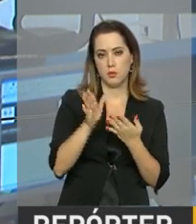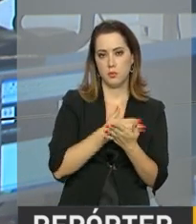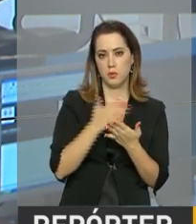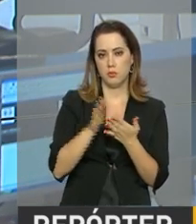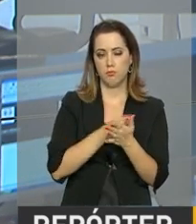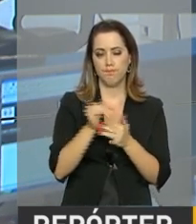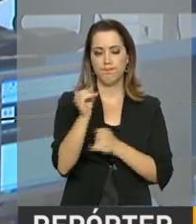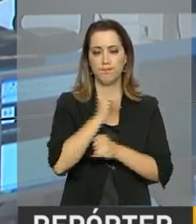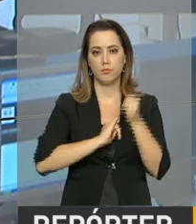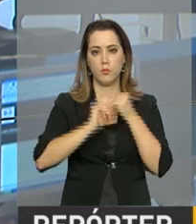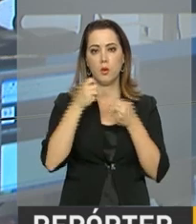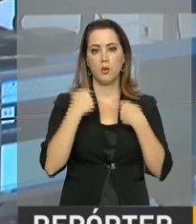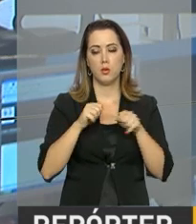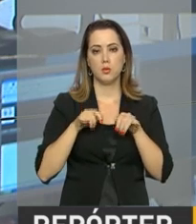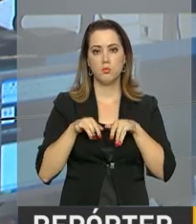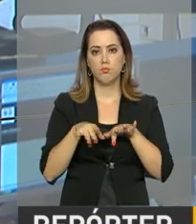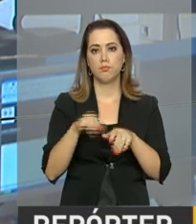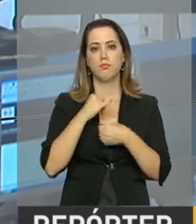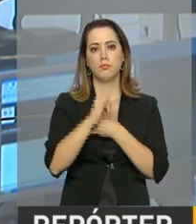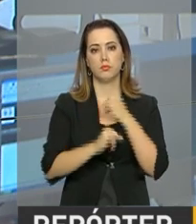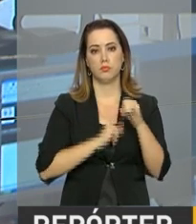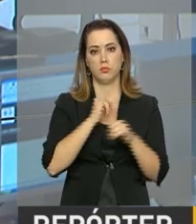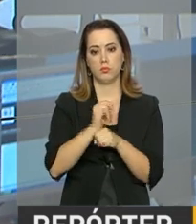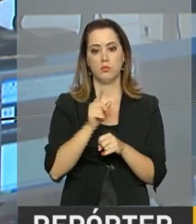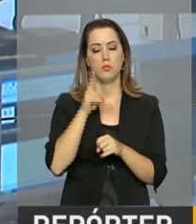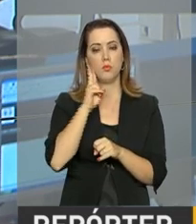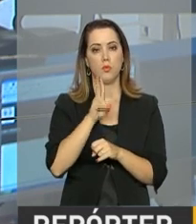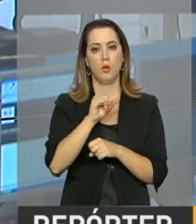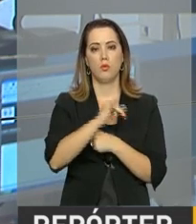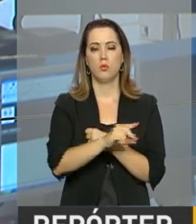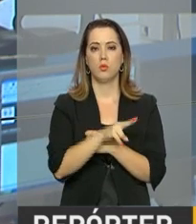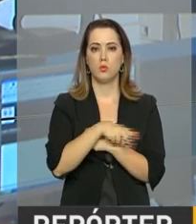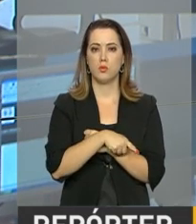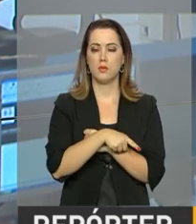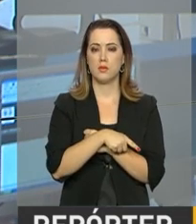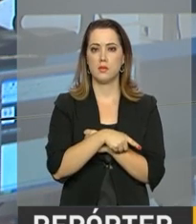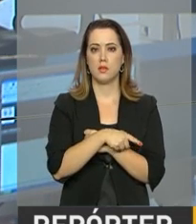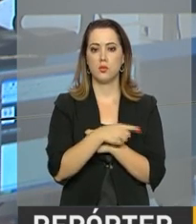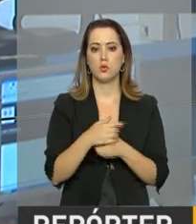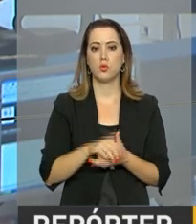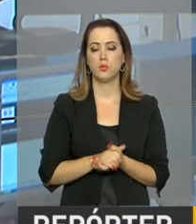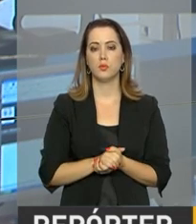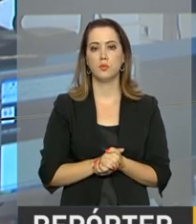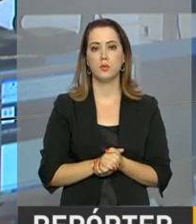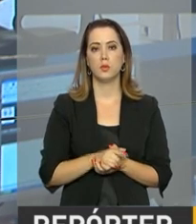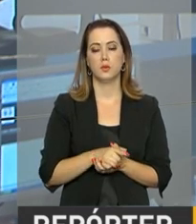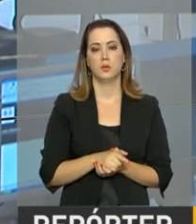devem ser preenchidas pela internet no educa Censo no site censobasico.inep.gov.br